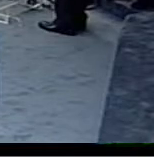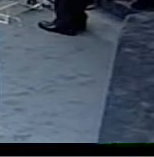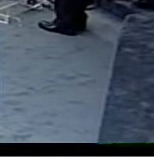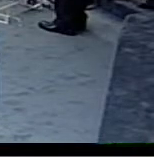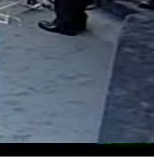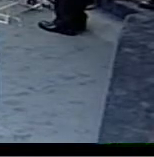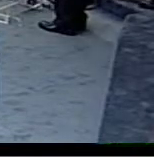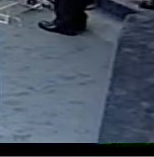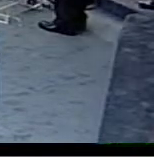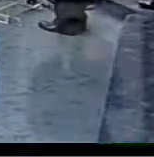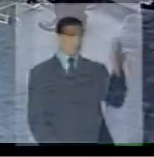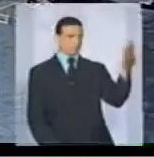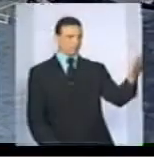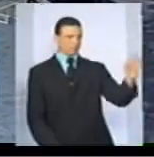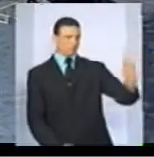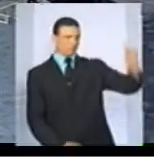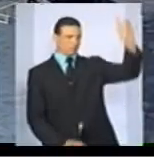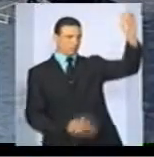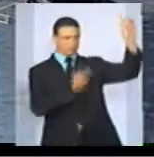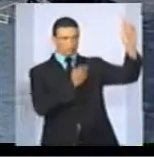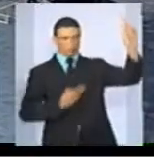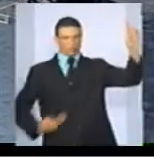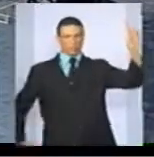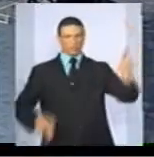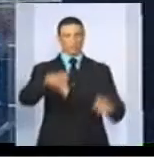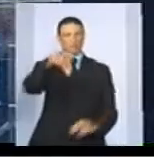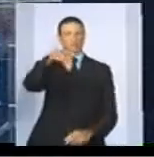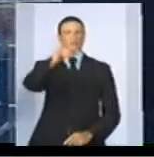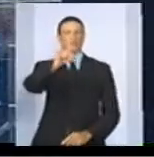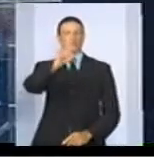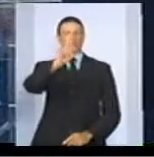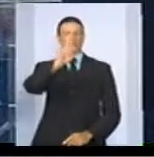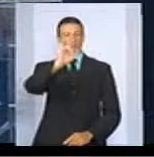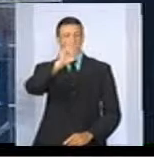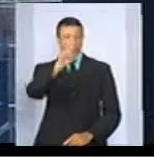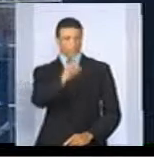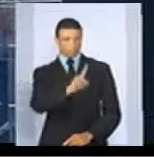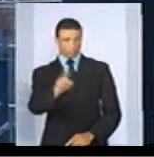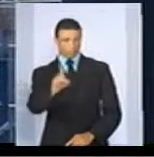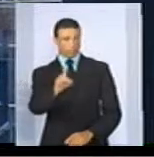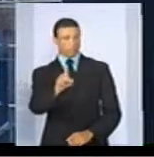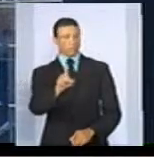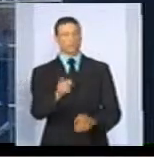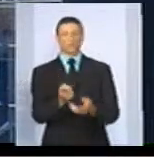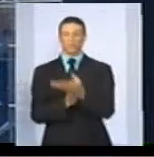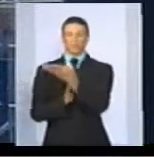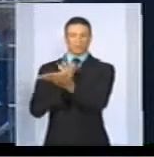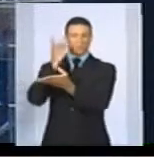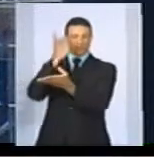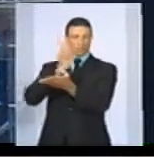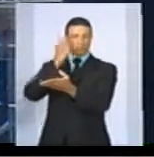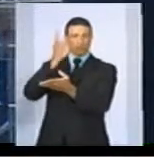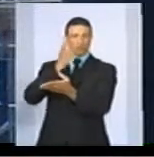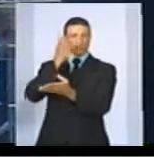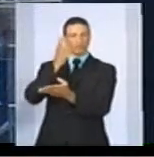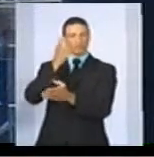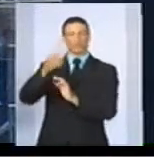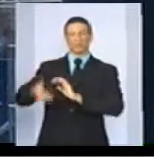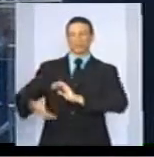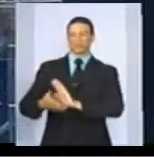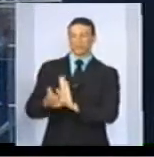Excelentíssimo Senhor Ministro luí fux digníssimo relator das